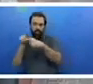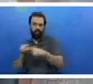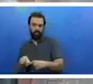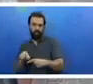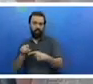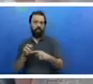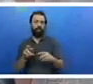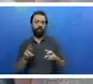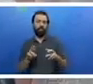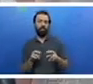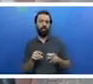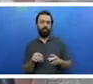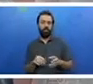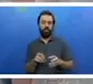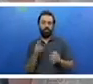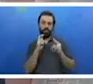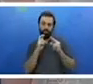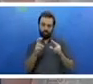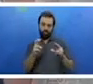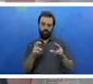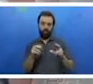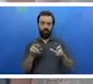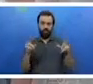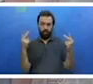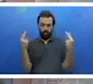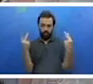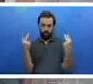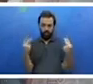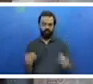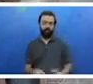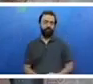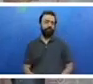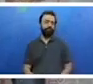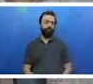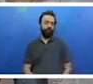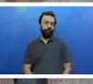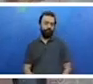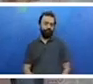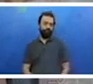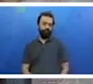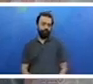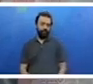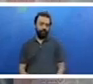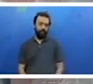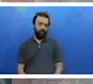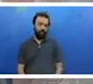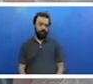equivalentes. Vocês aprenderam algum tempo atrás. Mas vamos lá, gente.